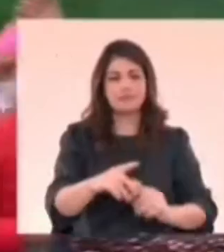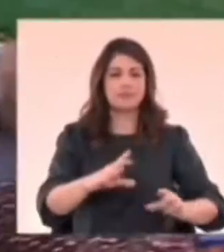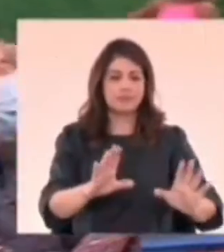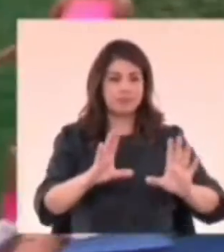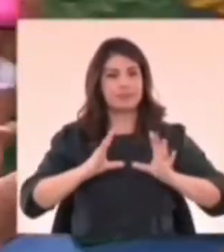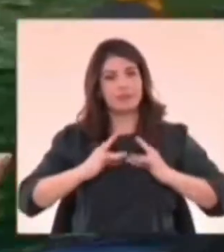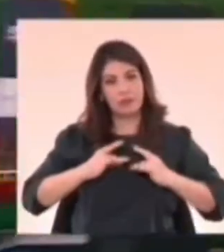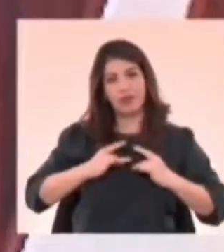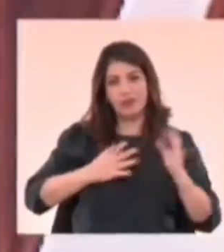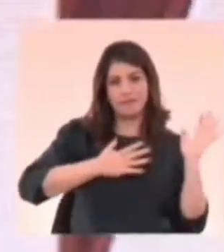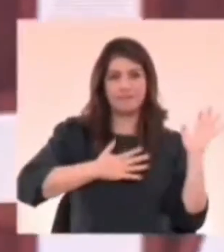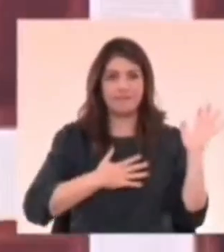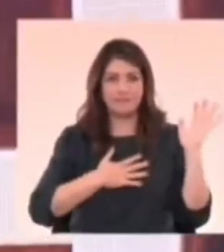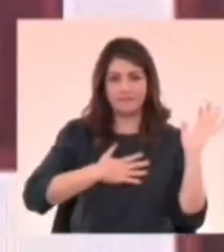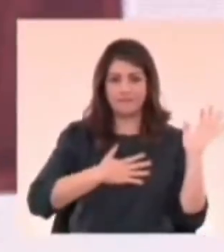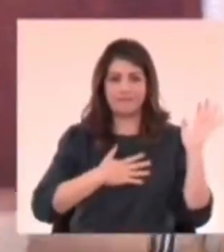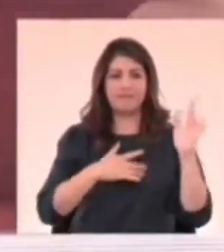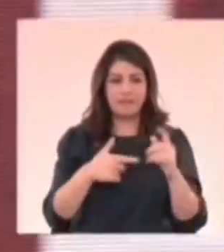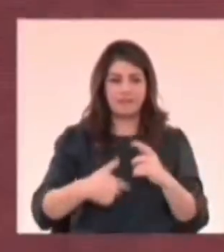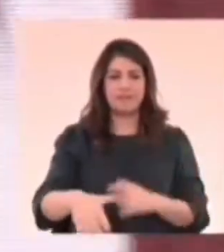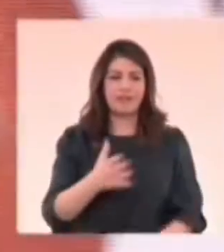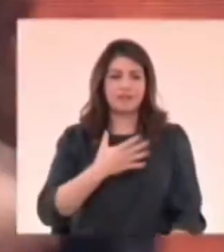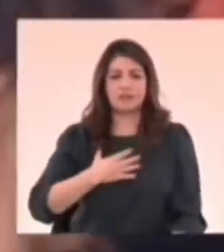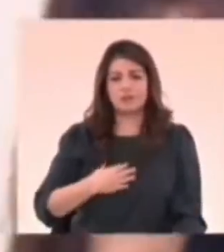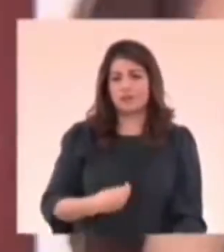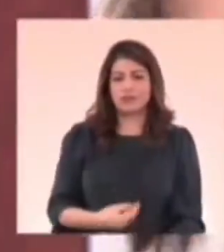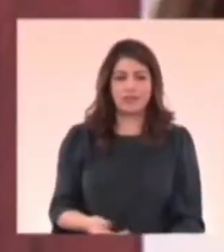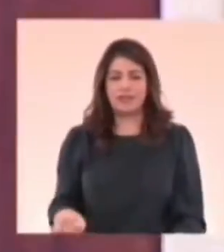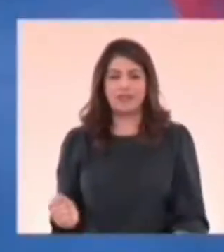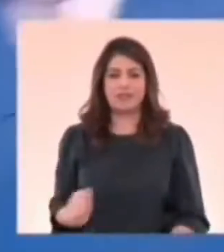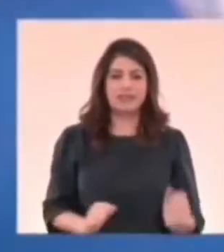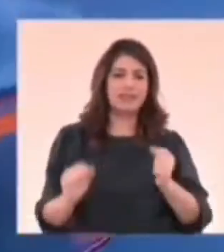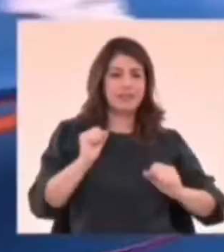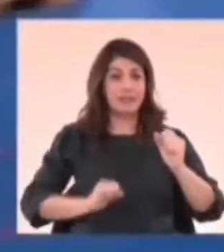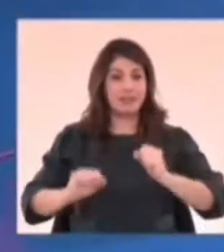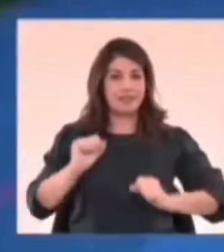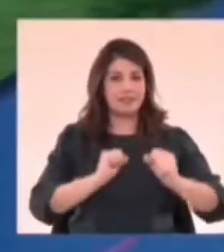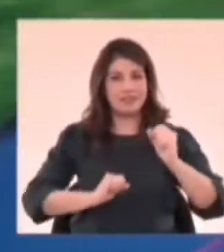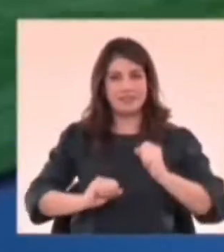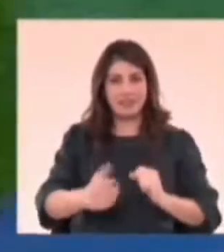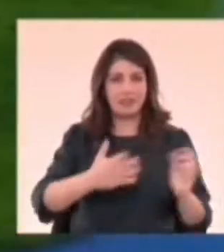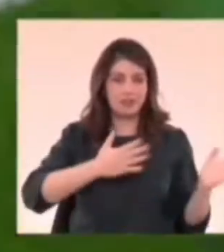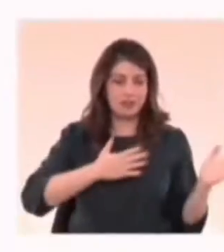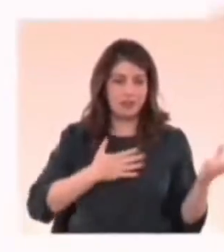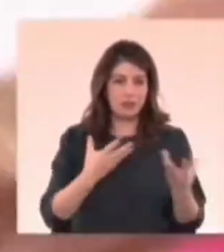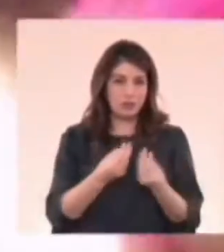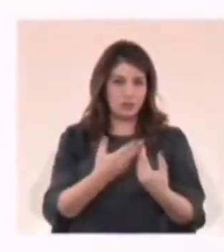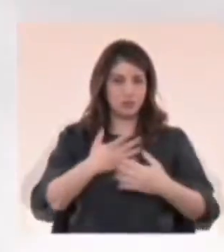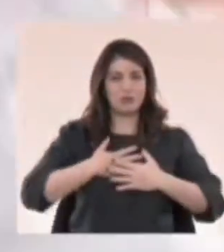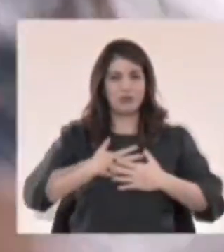Tu vai segurar falando beijo de leve encosta encosta